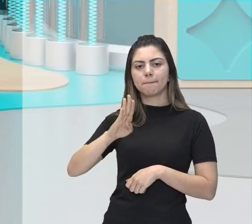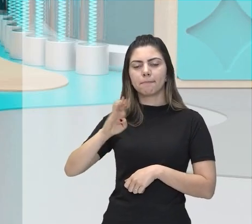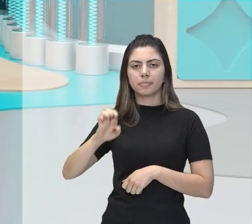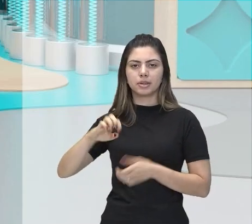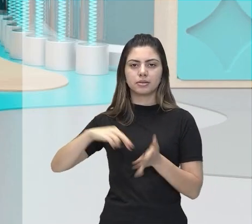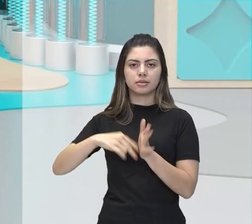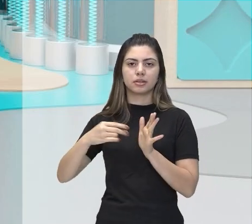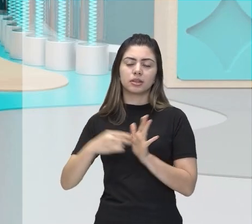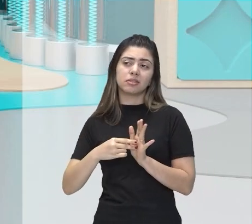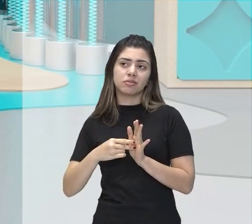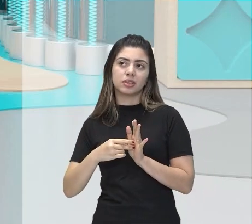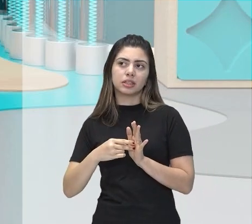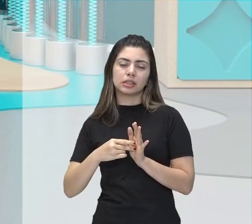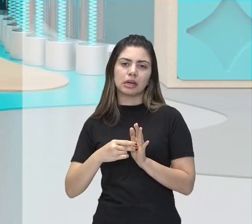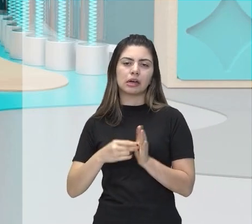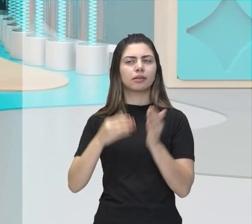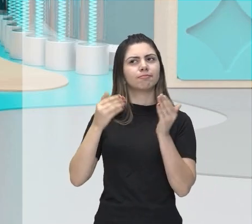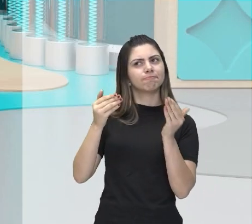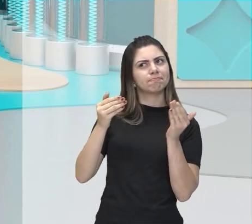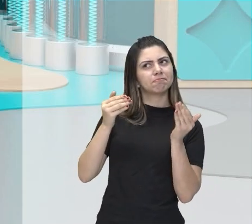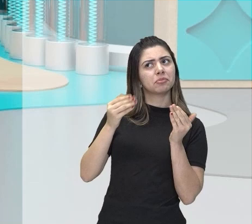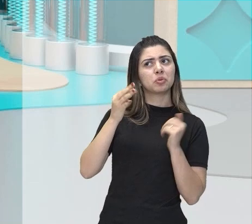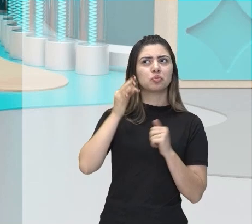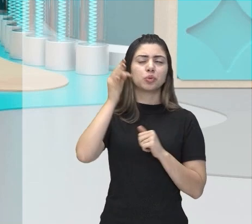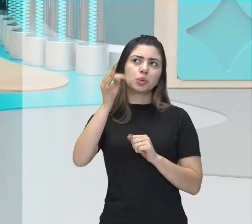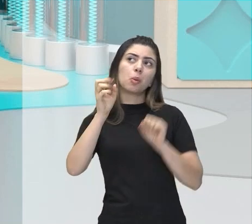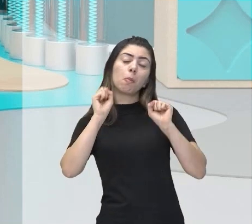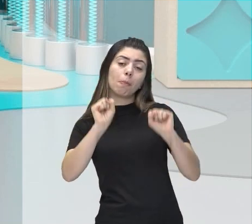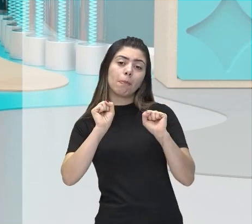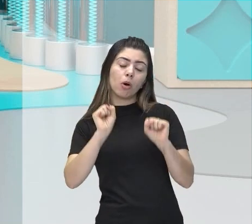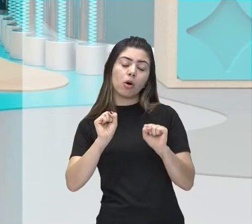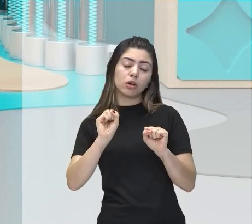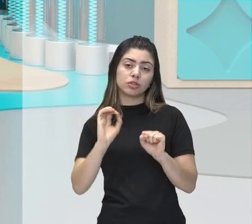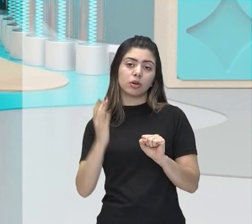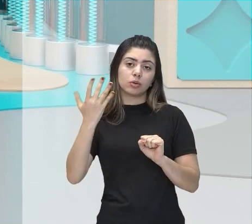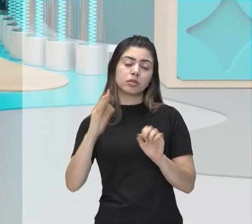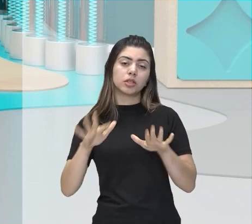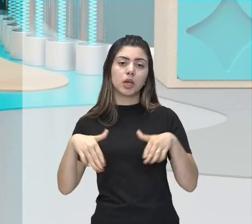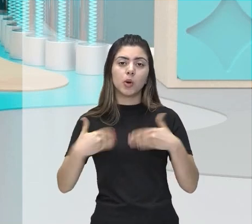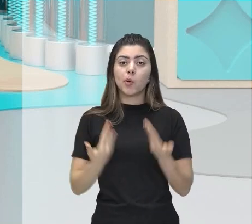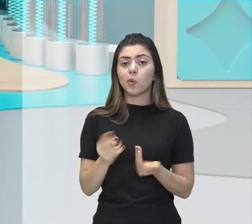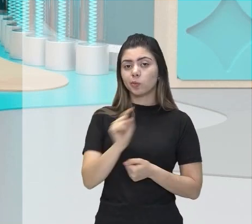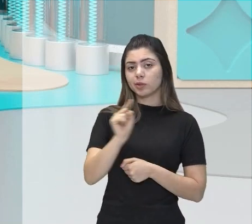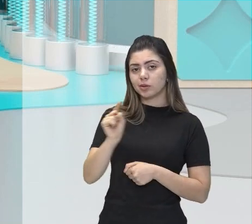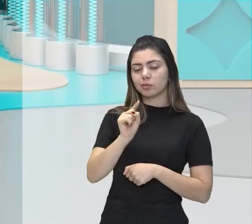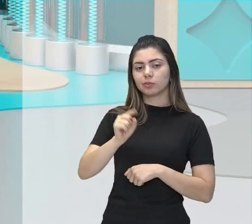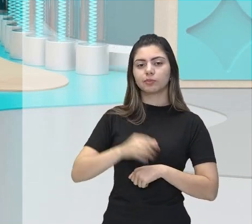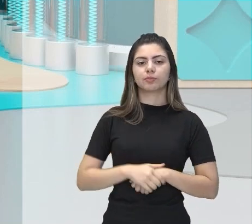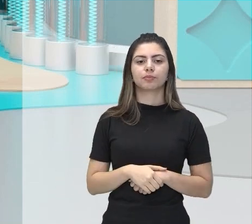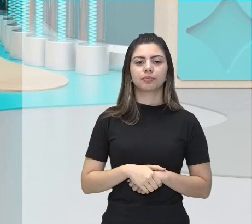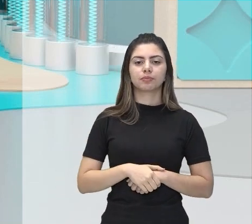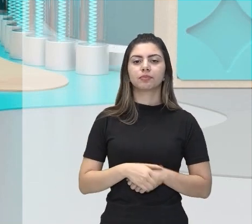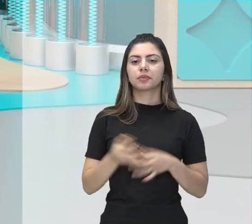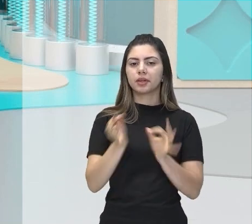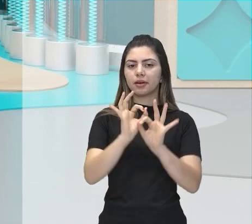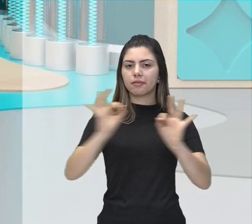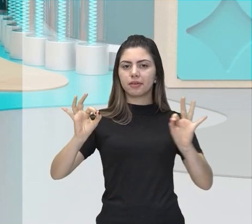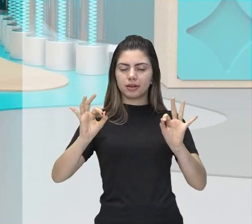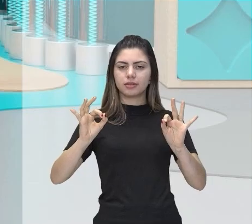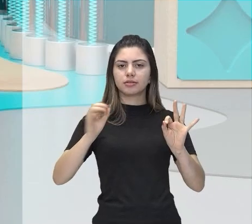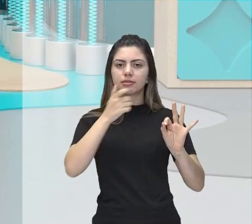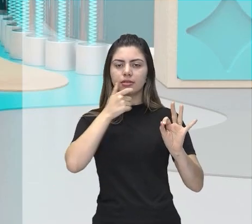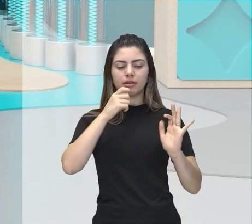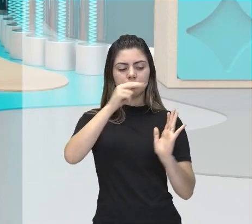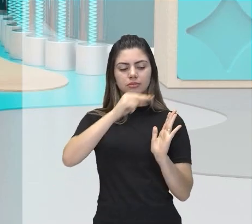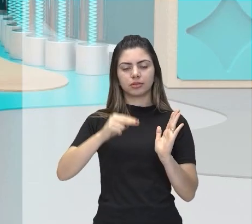talvez. Então, ele está falando aí uma coisa que ele não tem certeza. Ele falou, maybe I will go to Brazil next